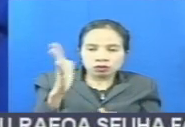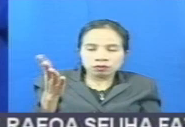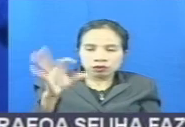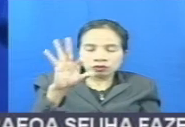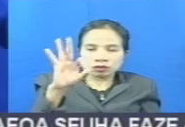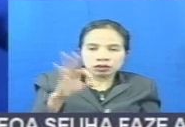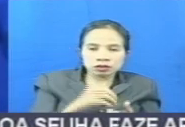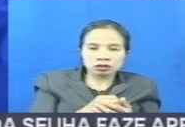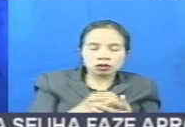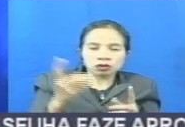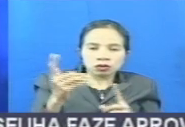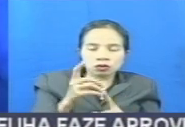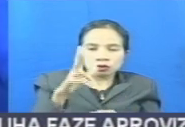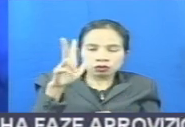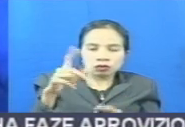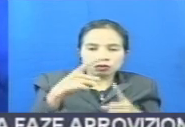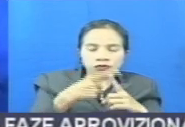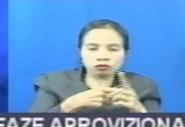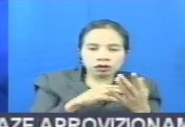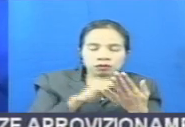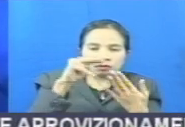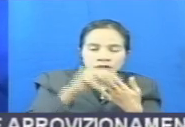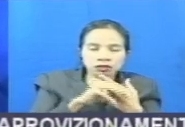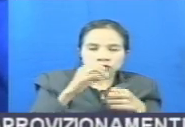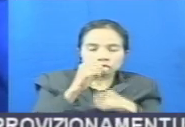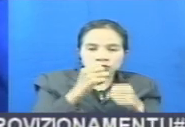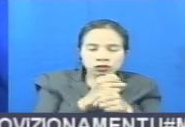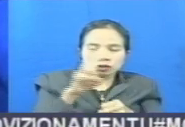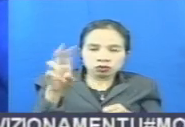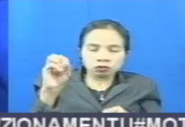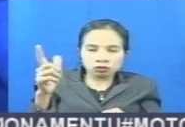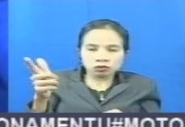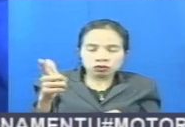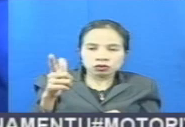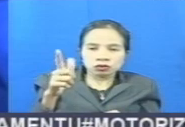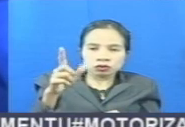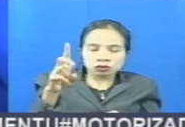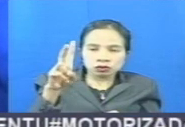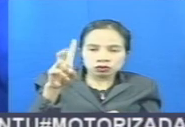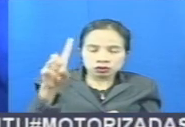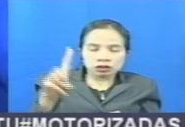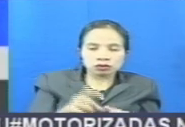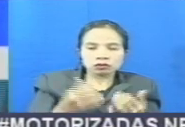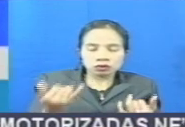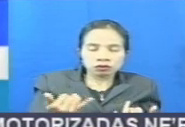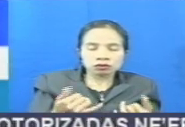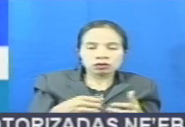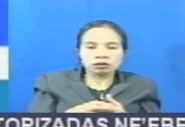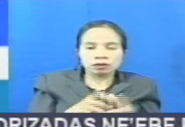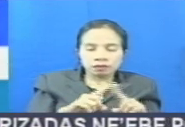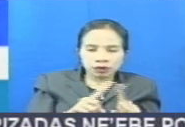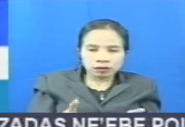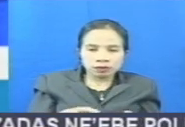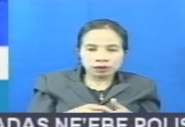cia, loro em tolo, foi em março de 2021. Não fosse agora, torre na barra, mas vê,